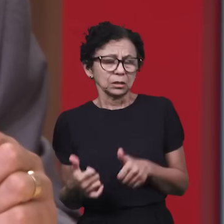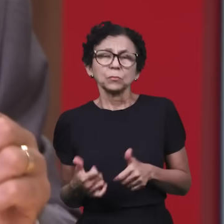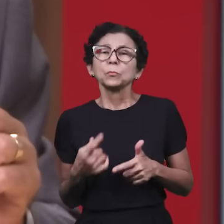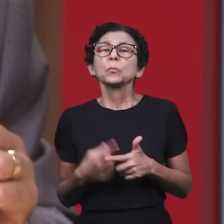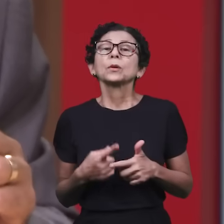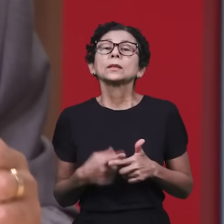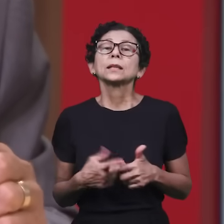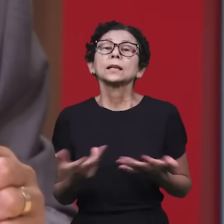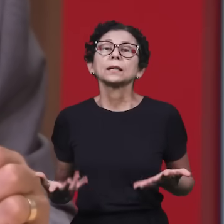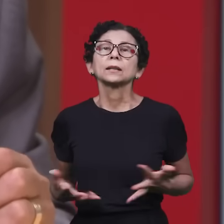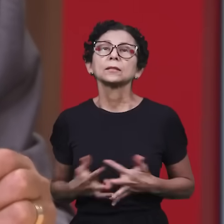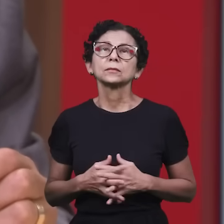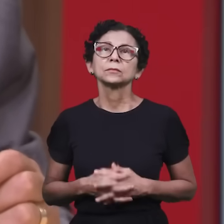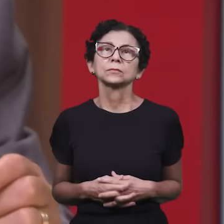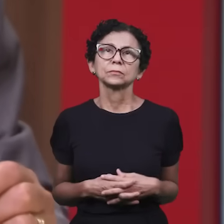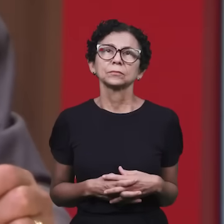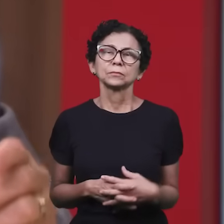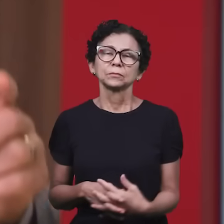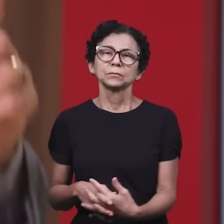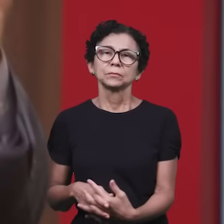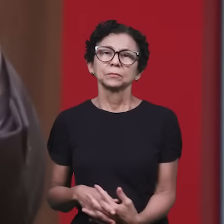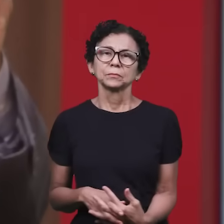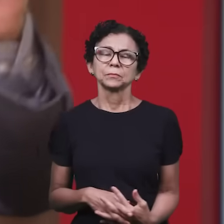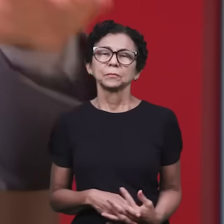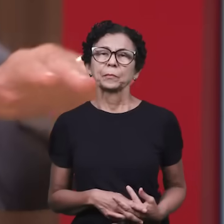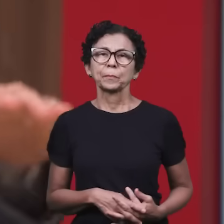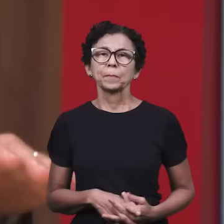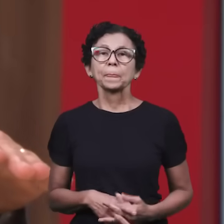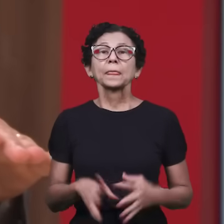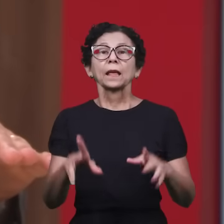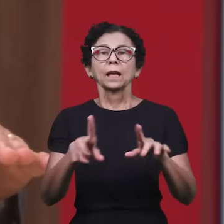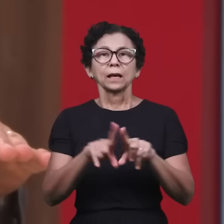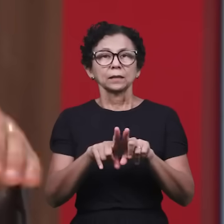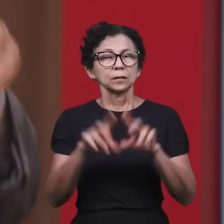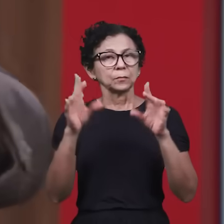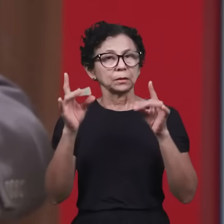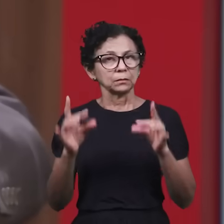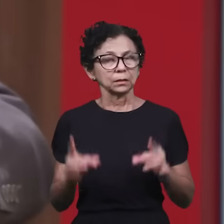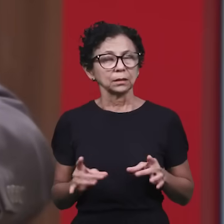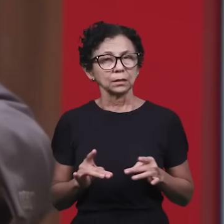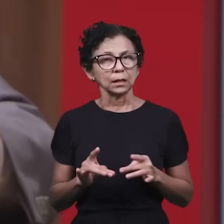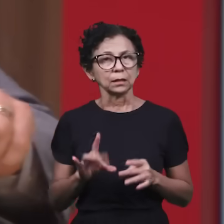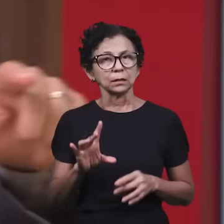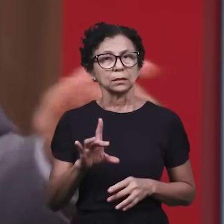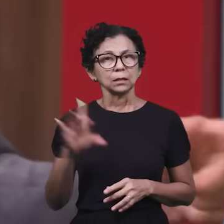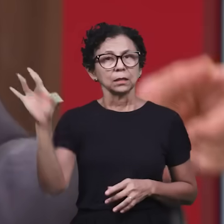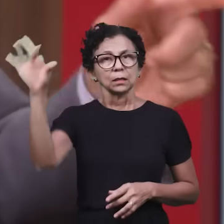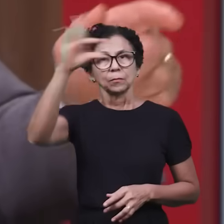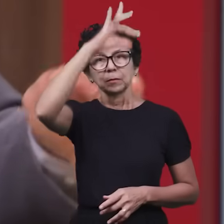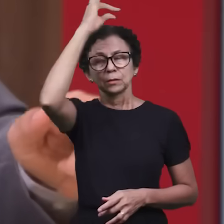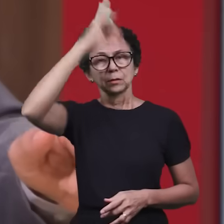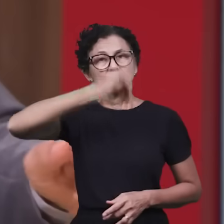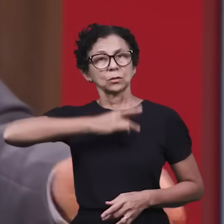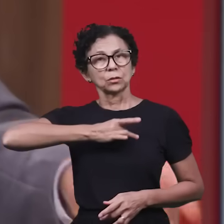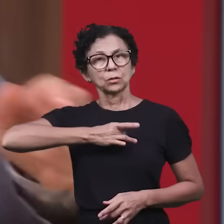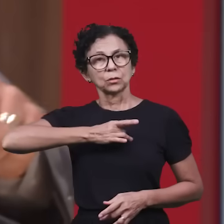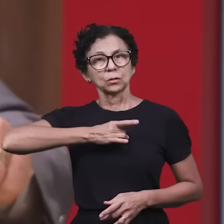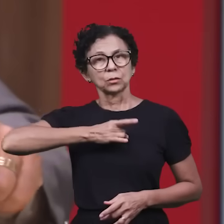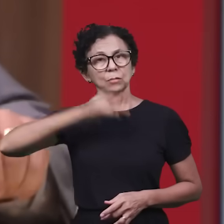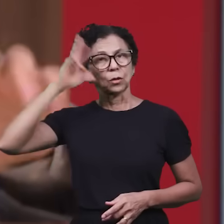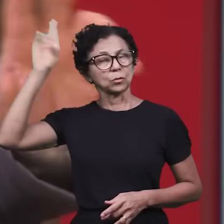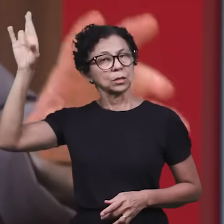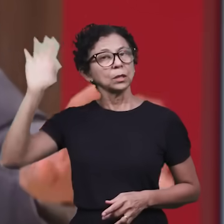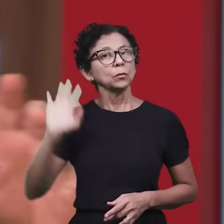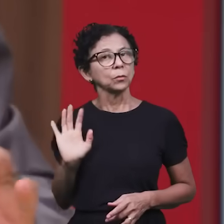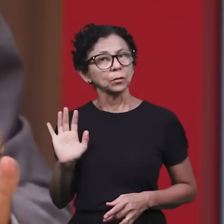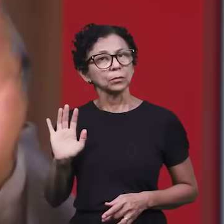Jesus mesmo não batizava mais os seus discípulos. Então Jesus ele ordenou, então Jesus não batizava não, nas águas não. Os pastores, eles